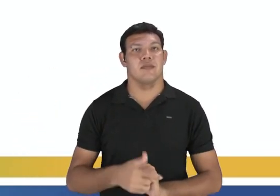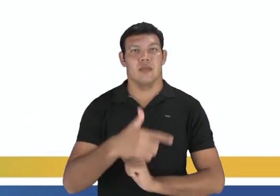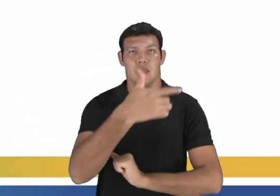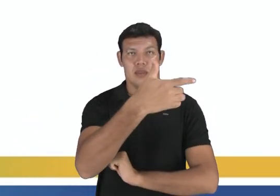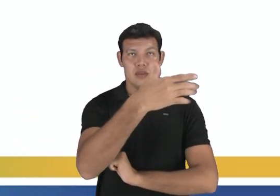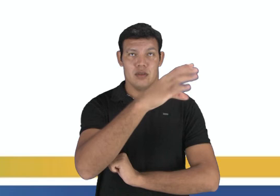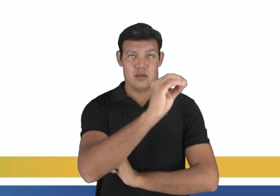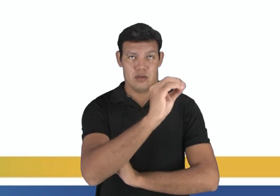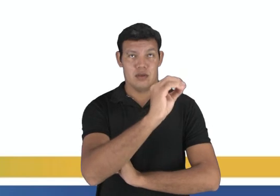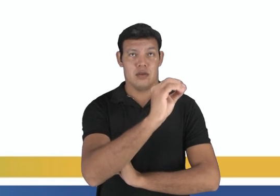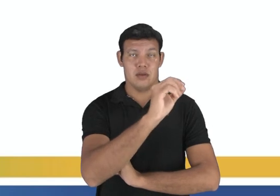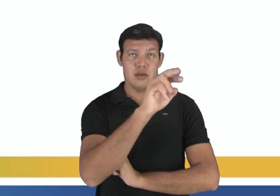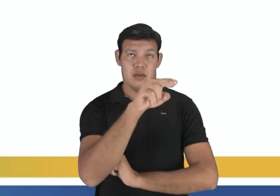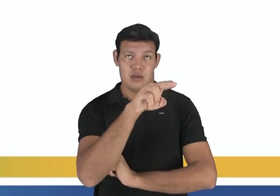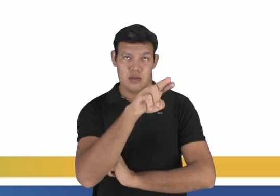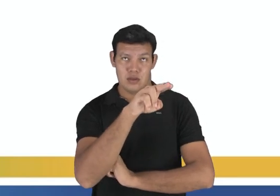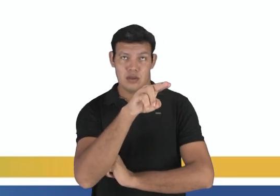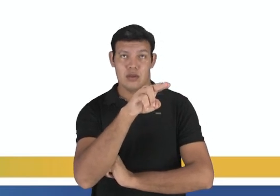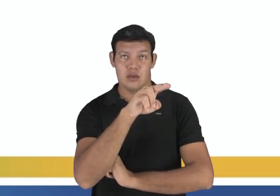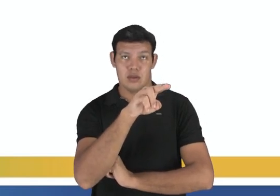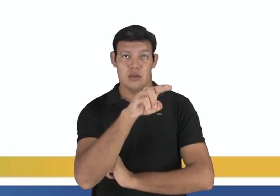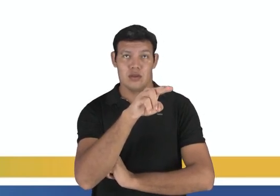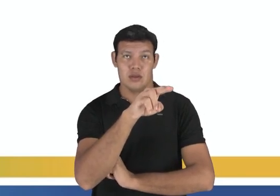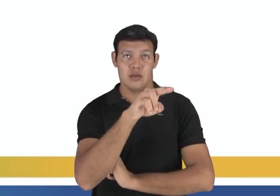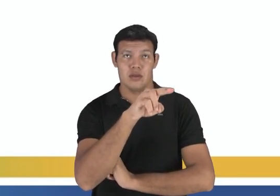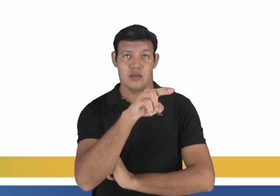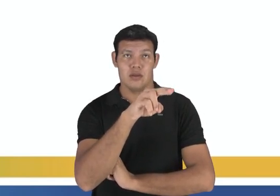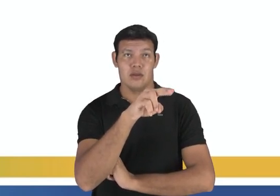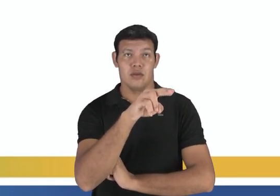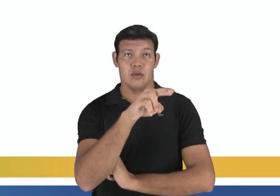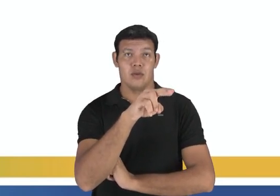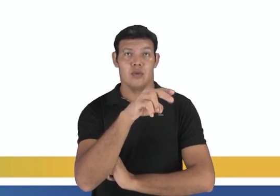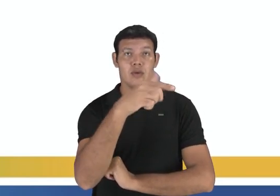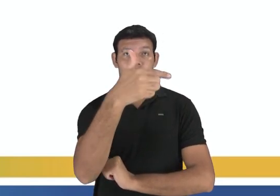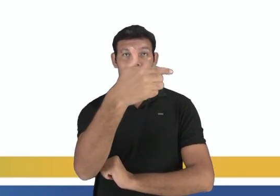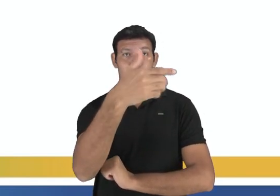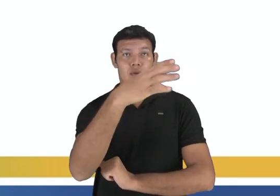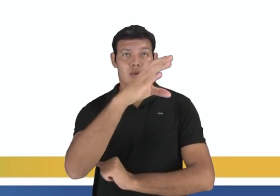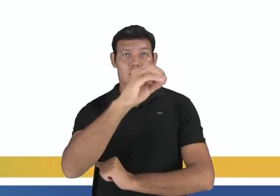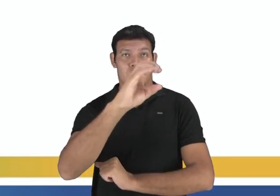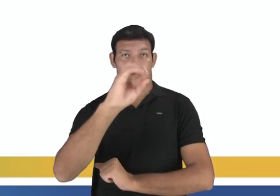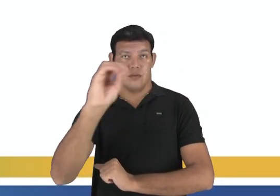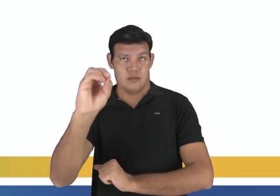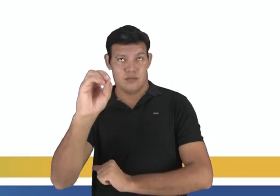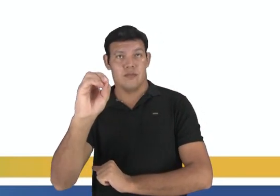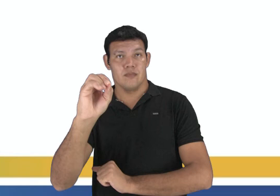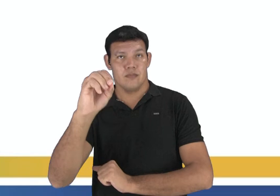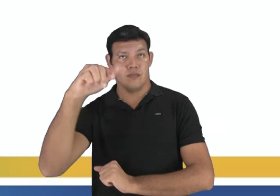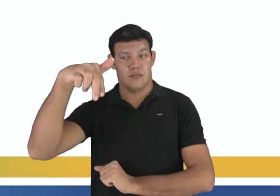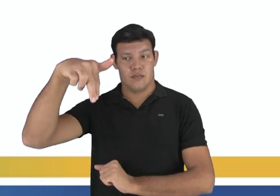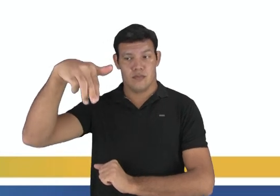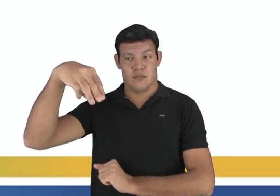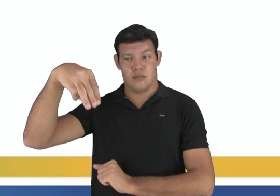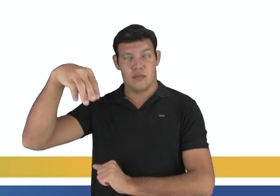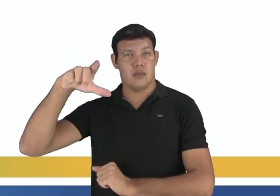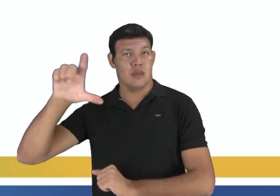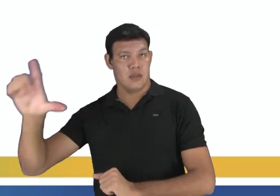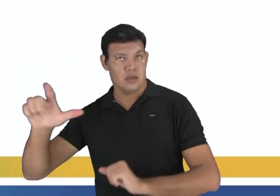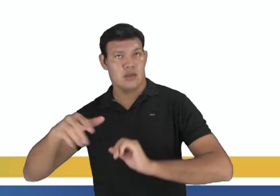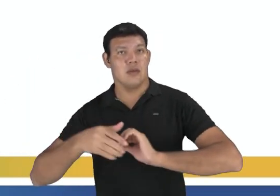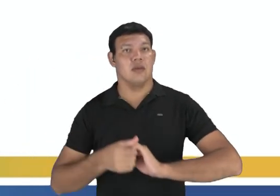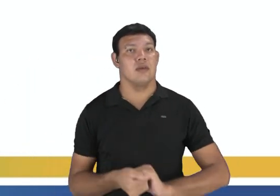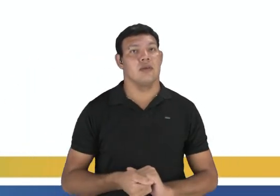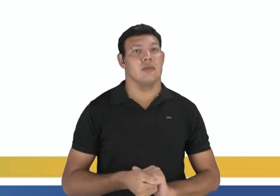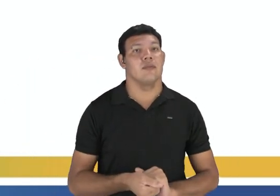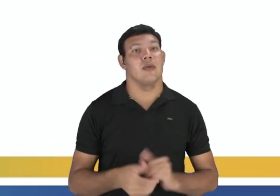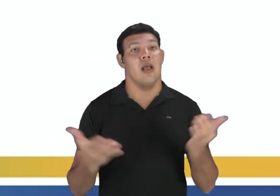nós temos aí 20 litros é igual a 20.000 mililitros. Então, nesse caso, eu